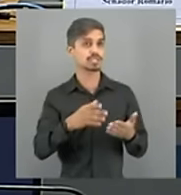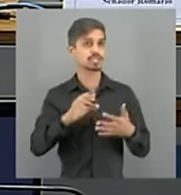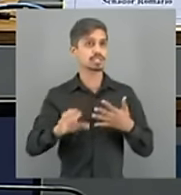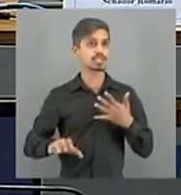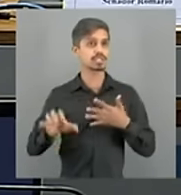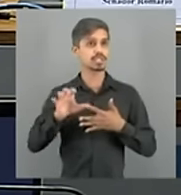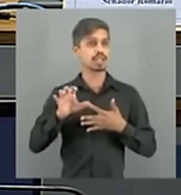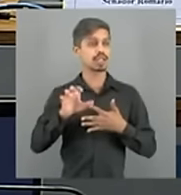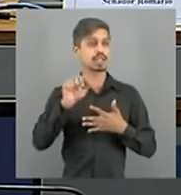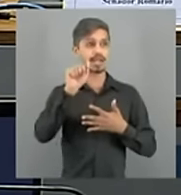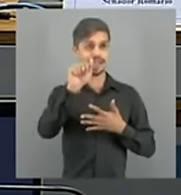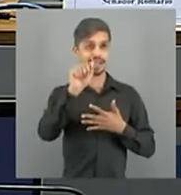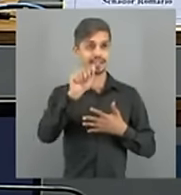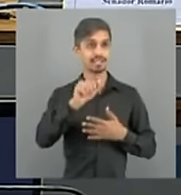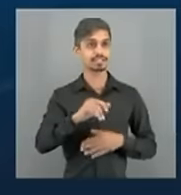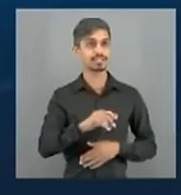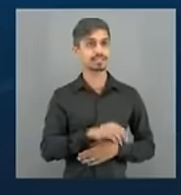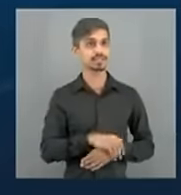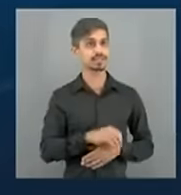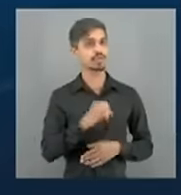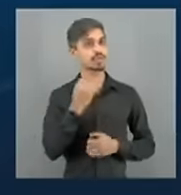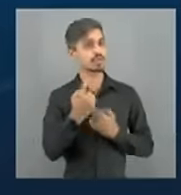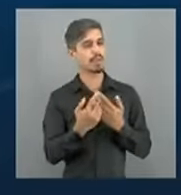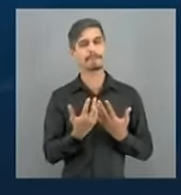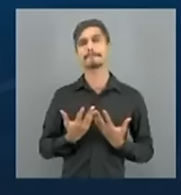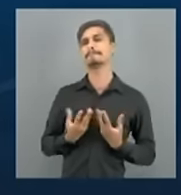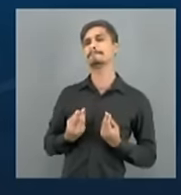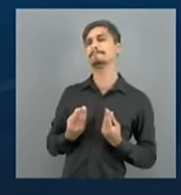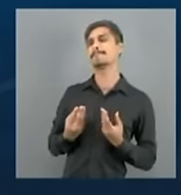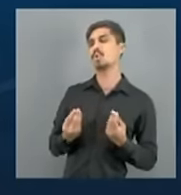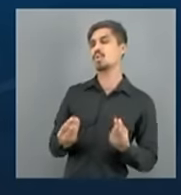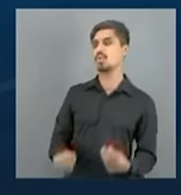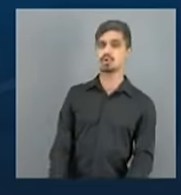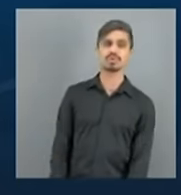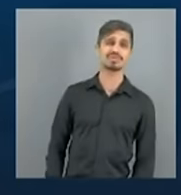A? Ou alguns? Muitos,